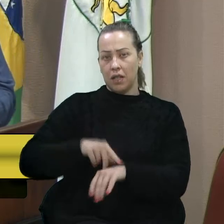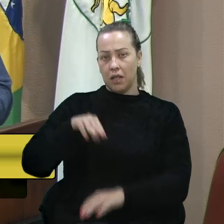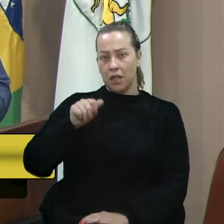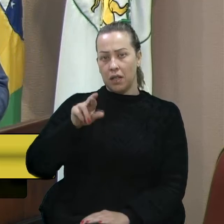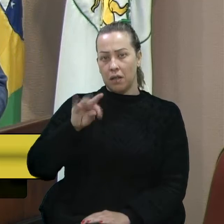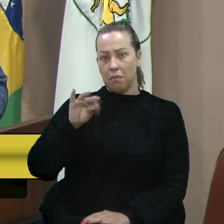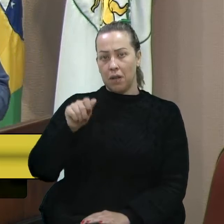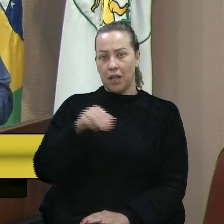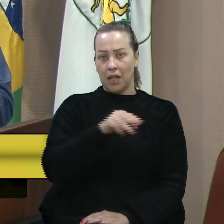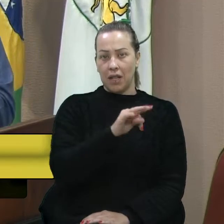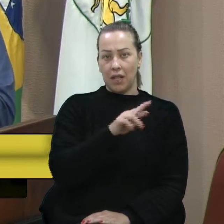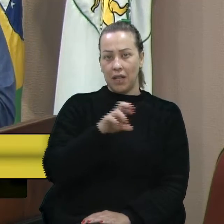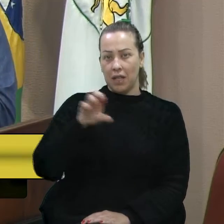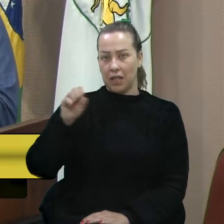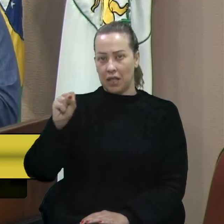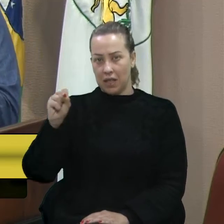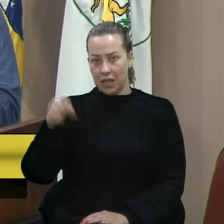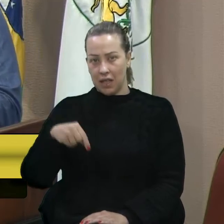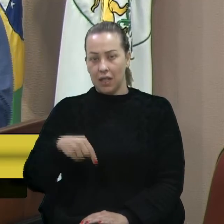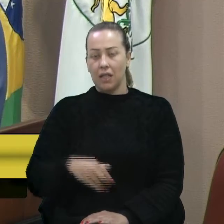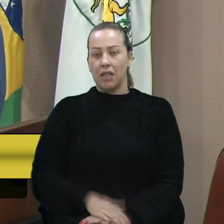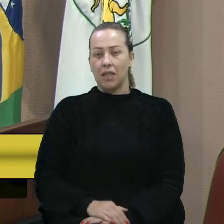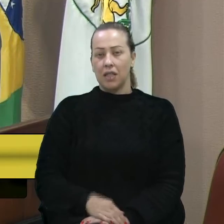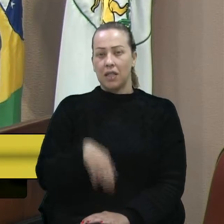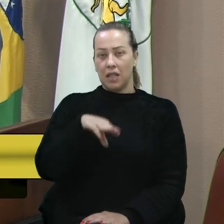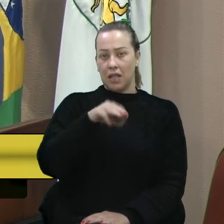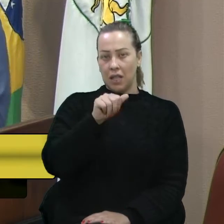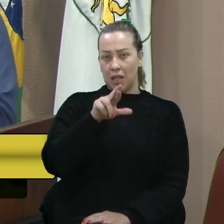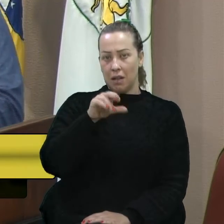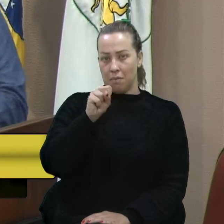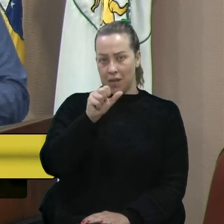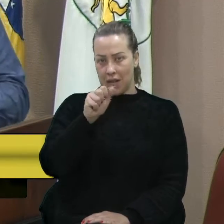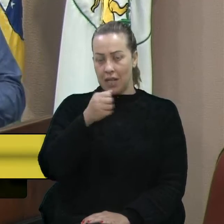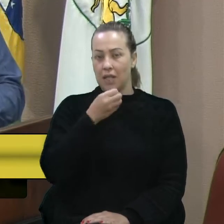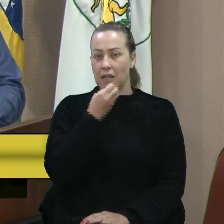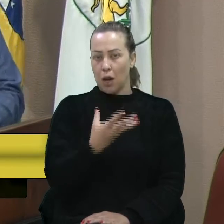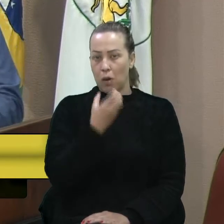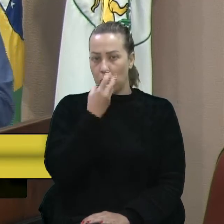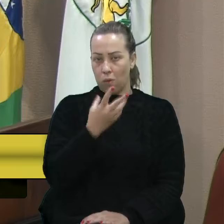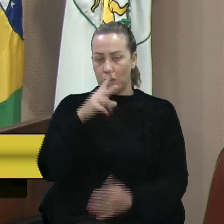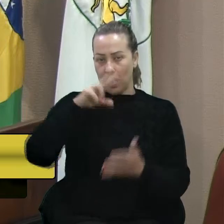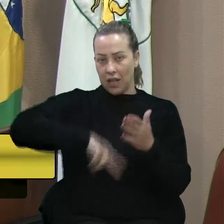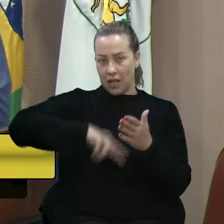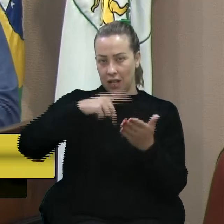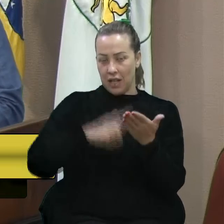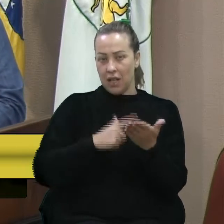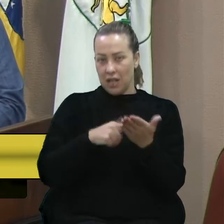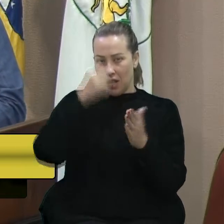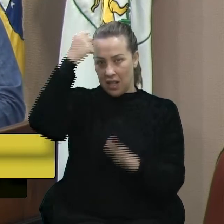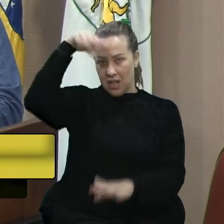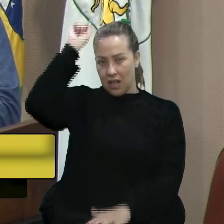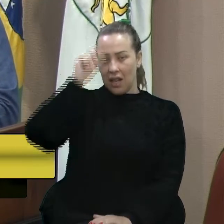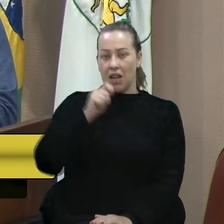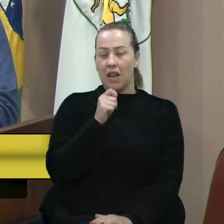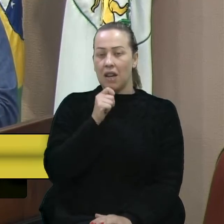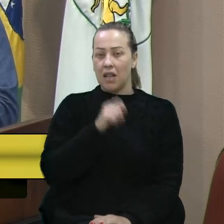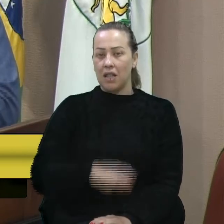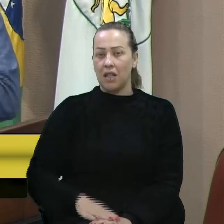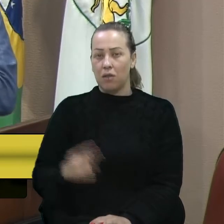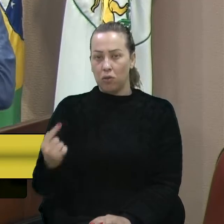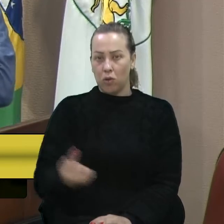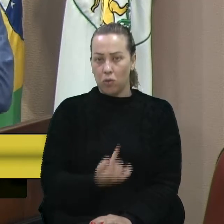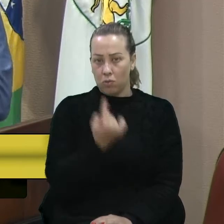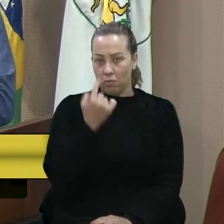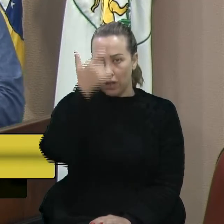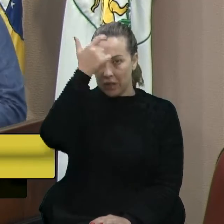Três, era a secretária de Educação. E a Marisa relata, né, no livro, a Marisa que estava na Universidade de Caxias do Sul, e foi uma